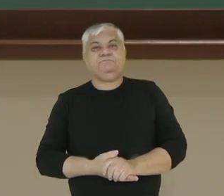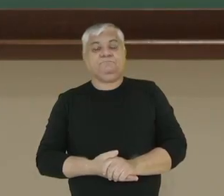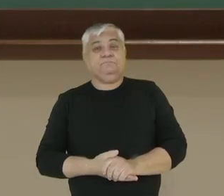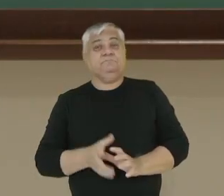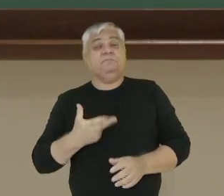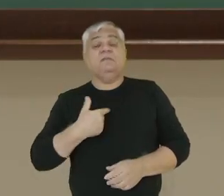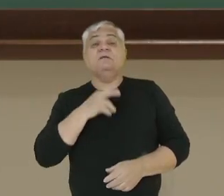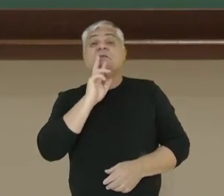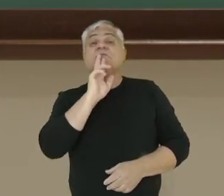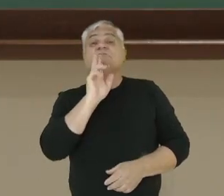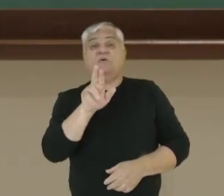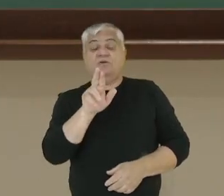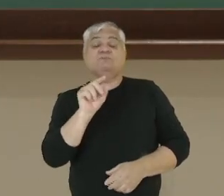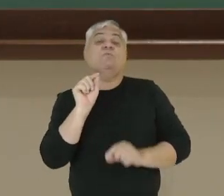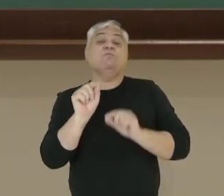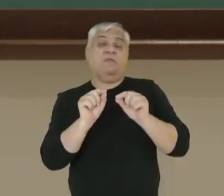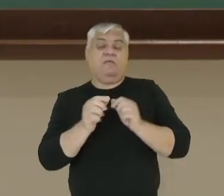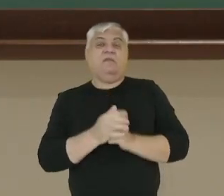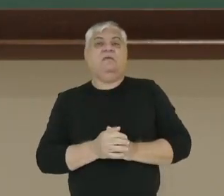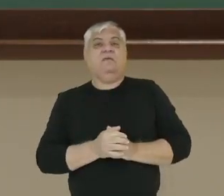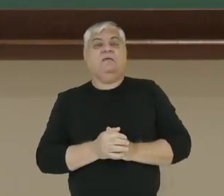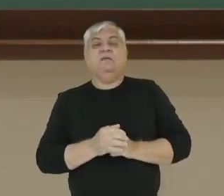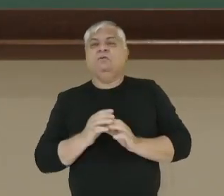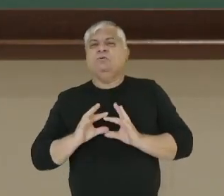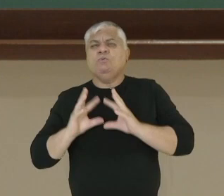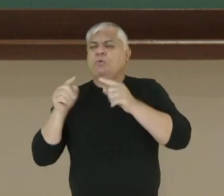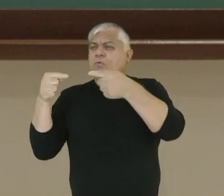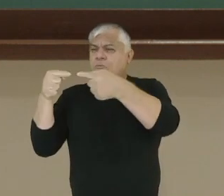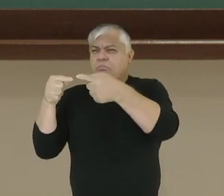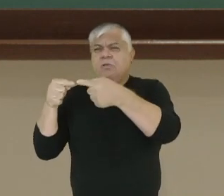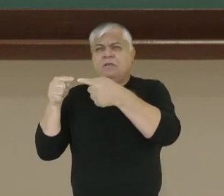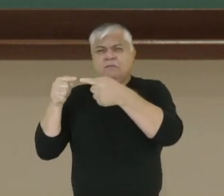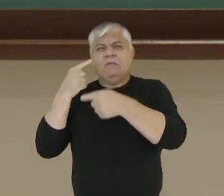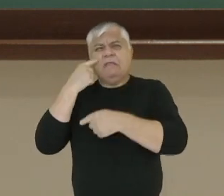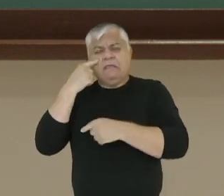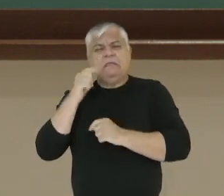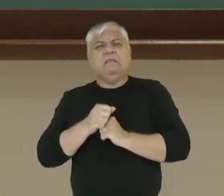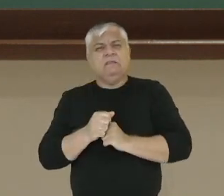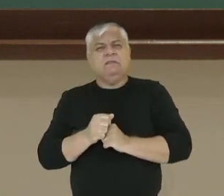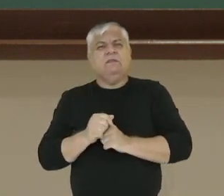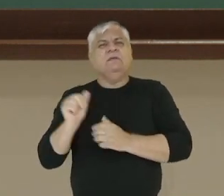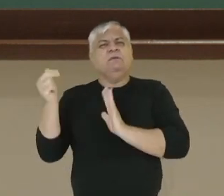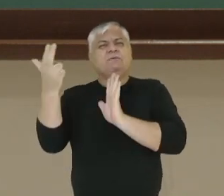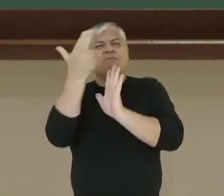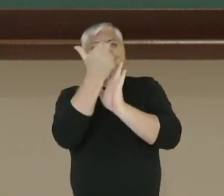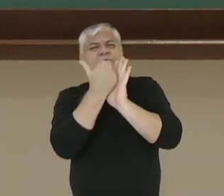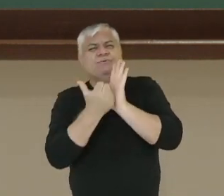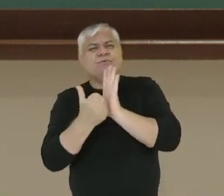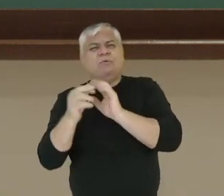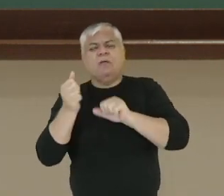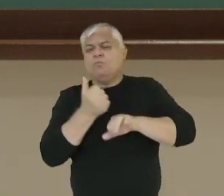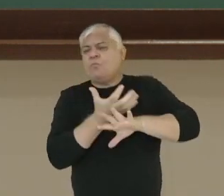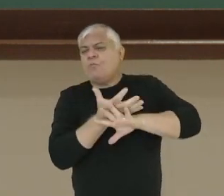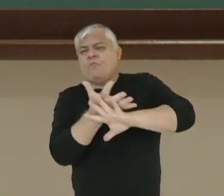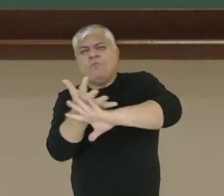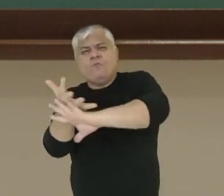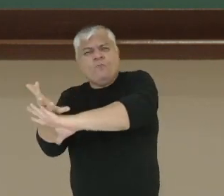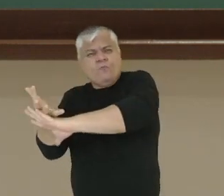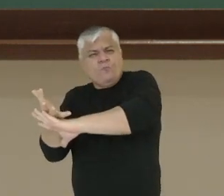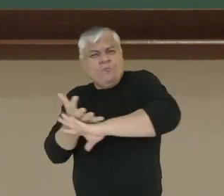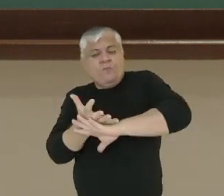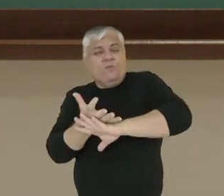A resposta que você deveria ter escrito tem tudo a ver com a questão do deserto e o Brasil não